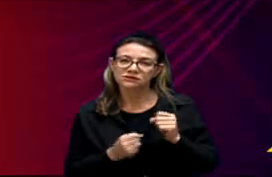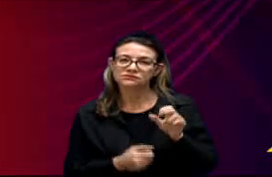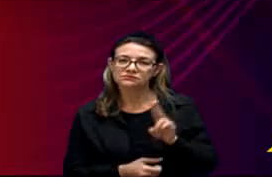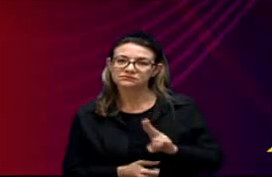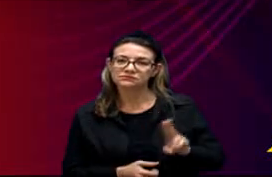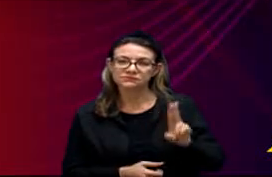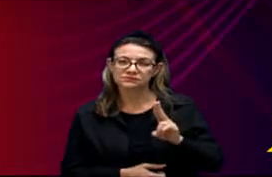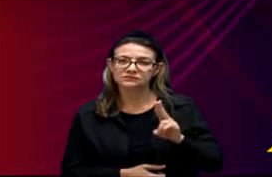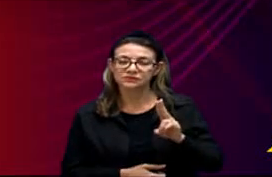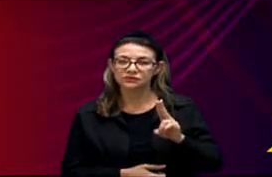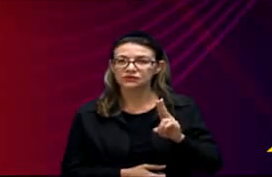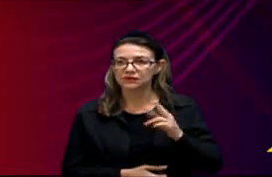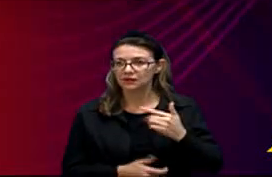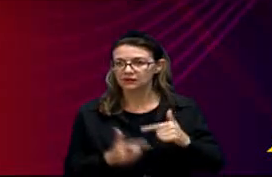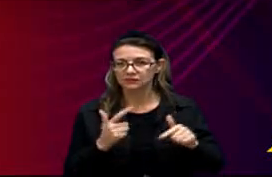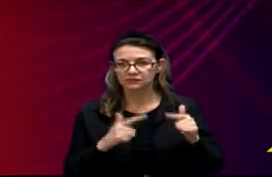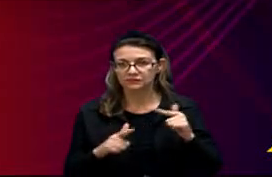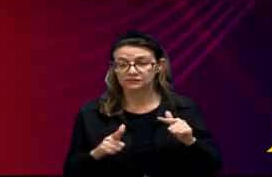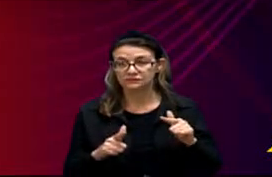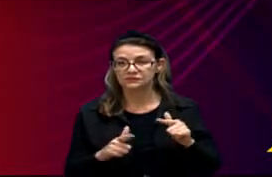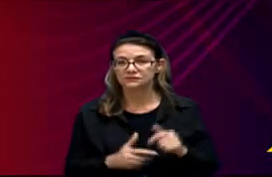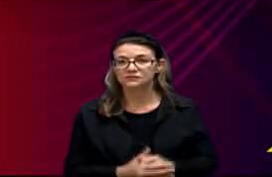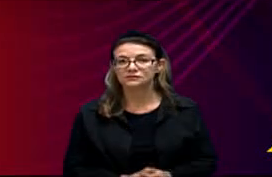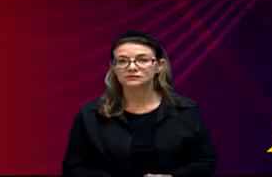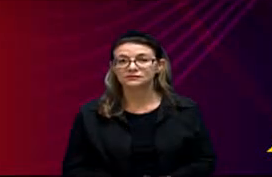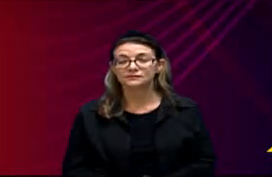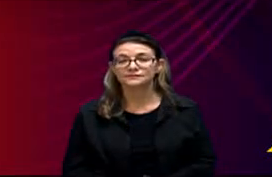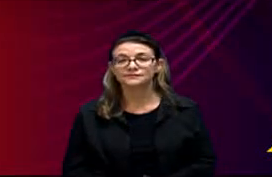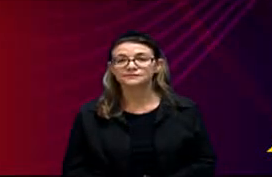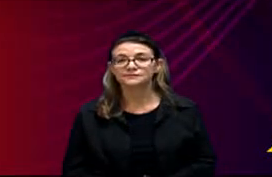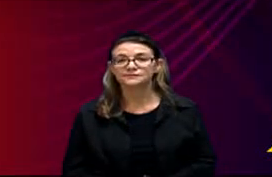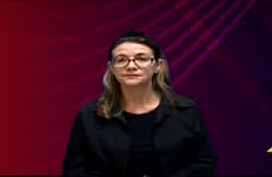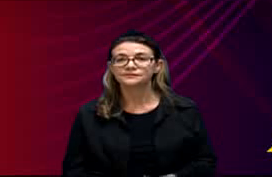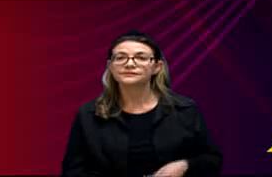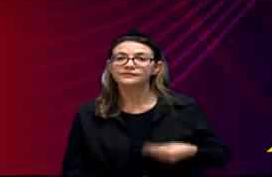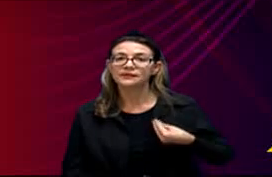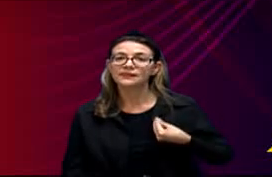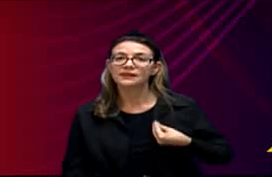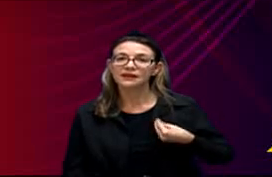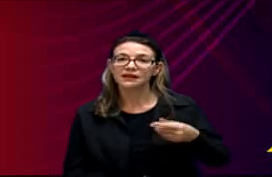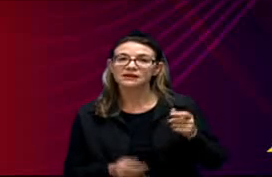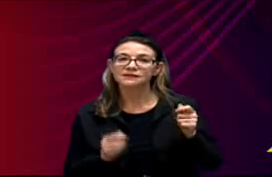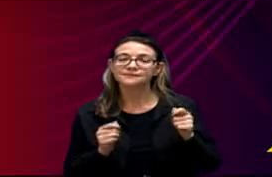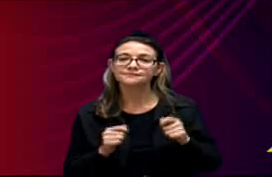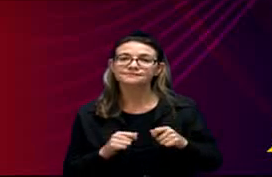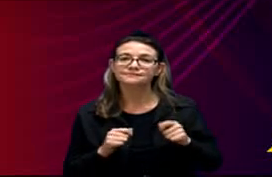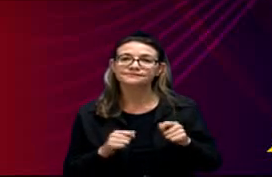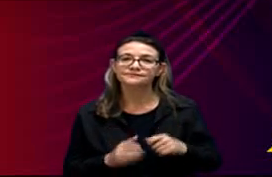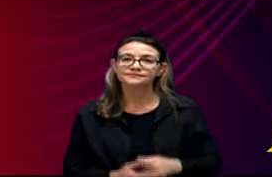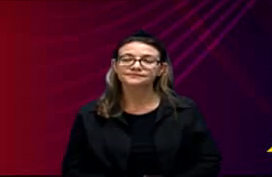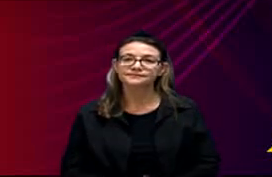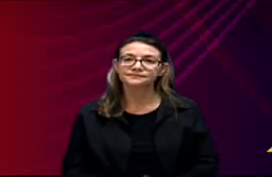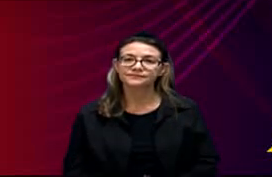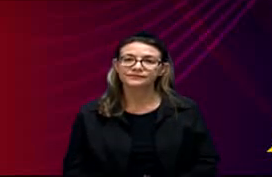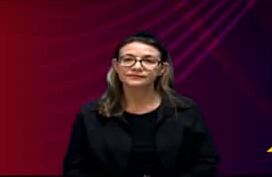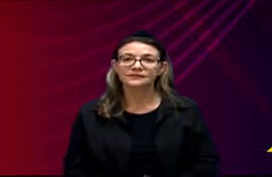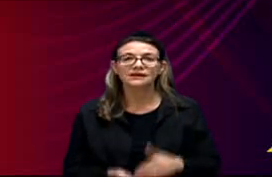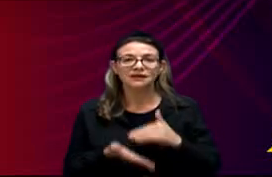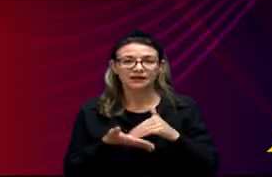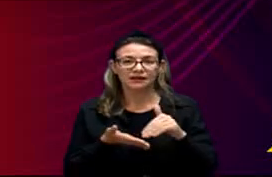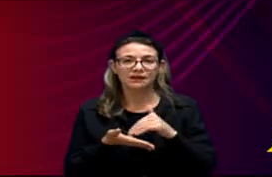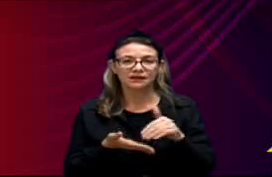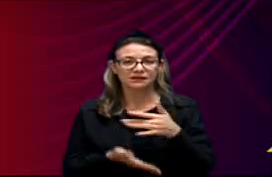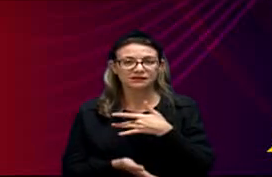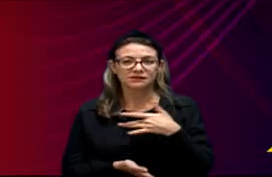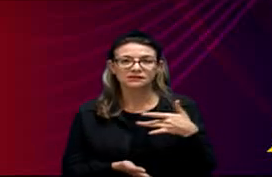maior mas não tem isso pra vida não tem valor então a solicitação desse requerimento o dia mais robusta